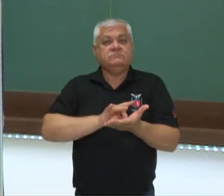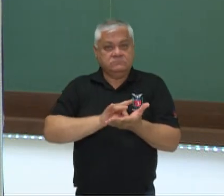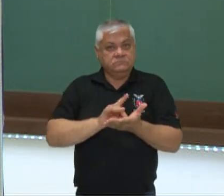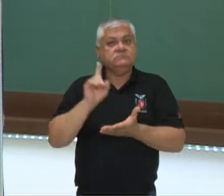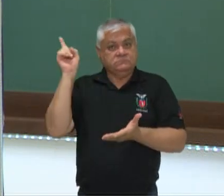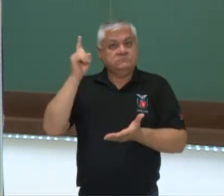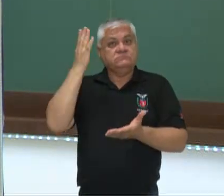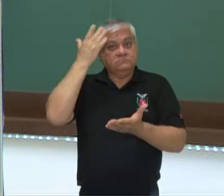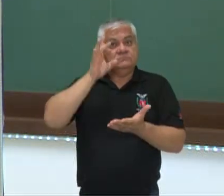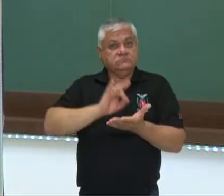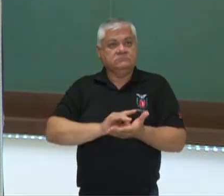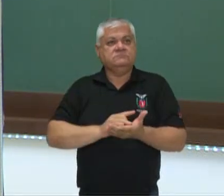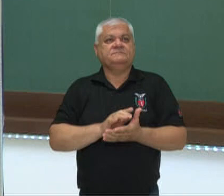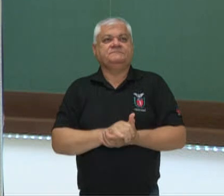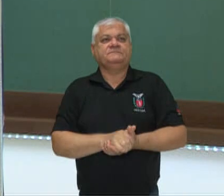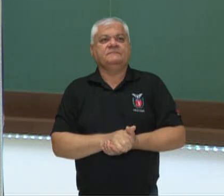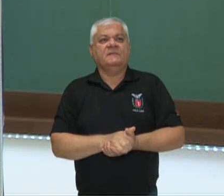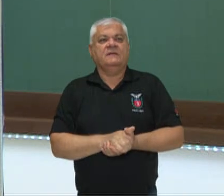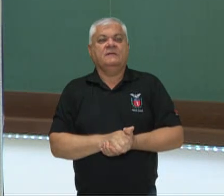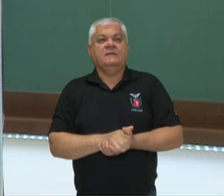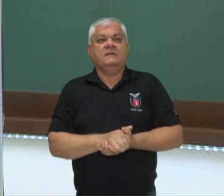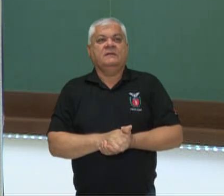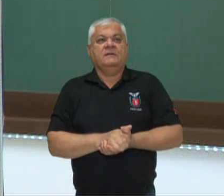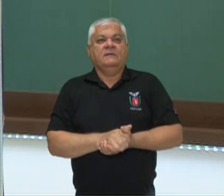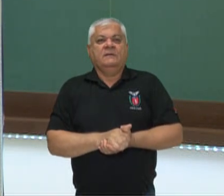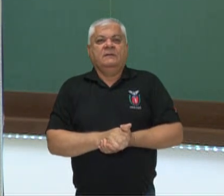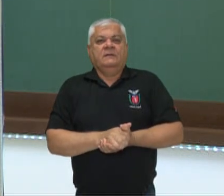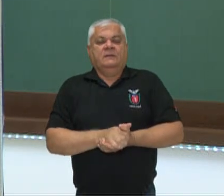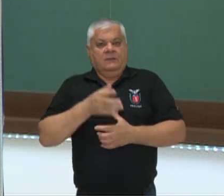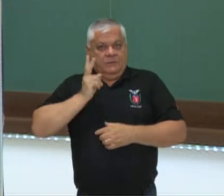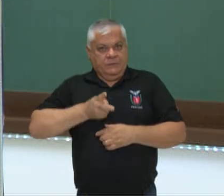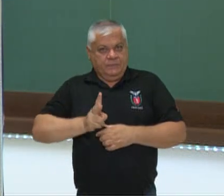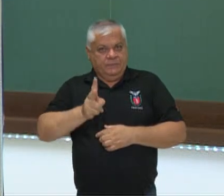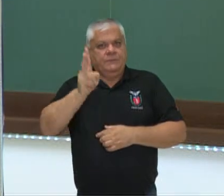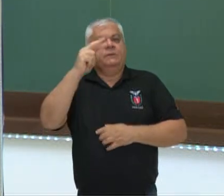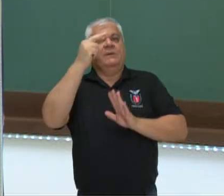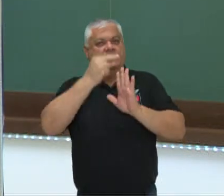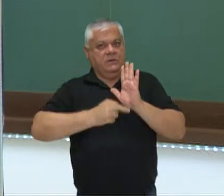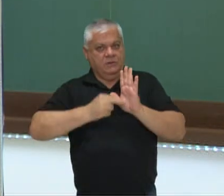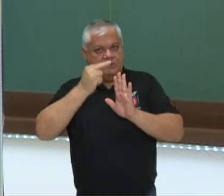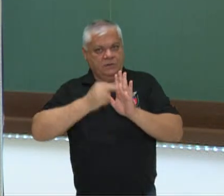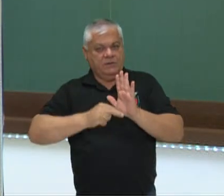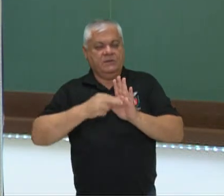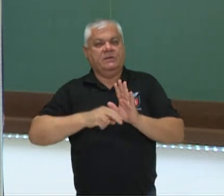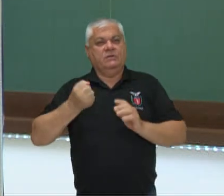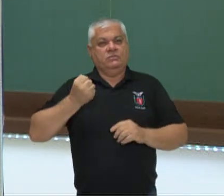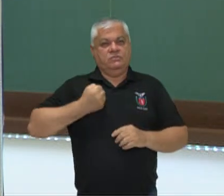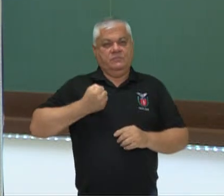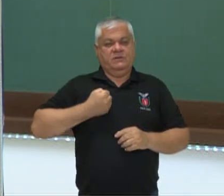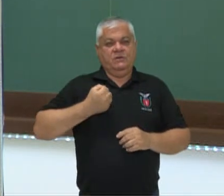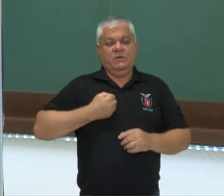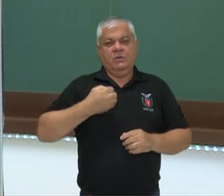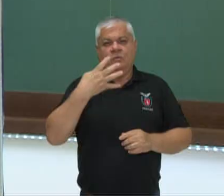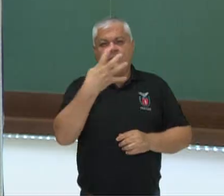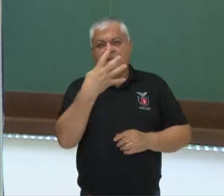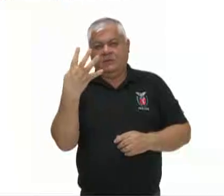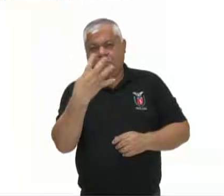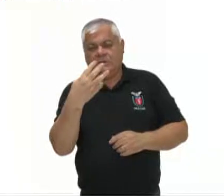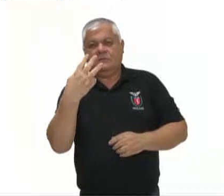no romance O 15. Pois bem, vamos agora dar um salto lá para a página 44, 45,